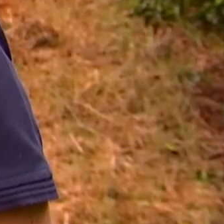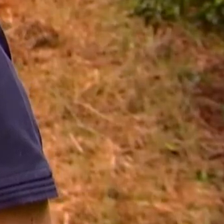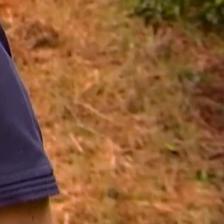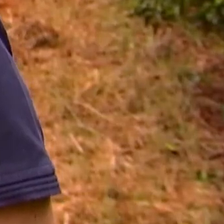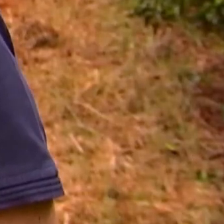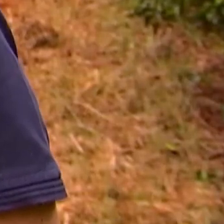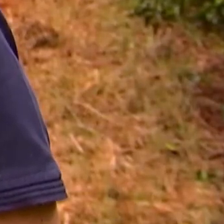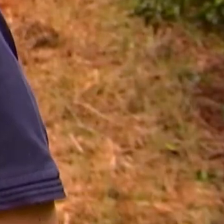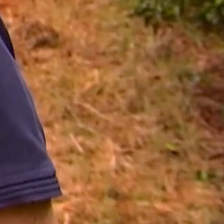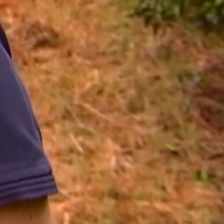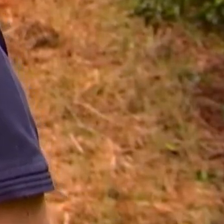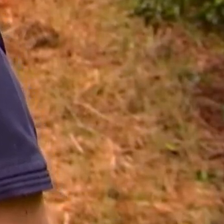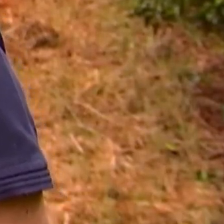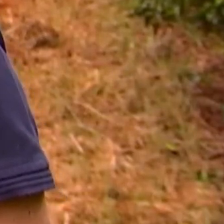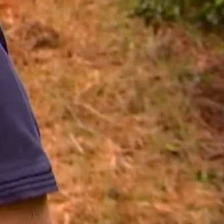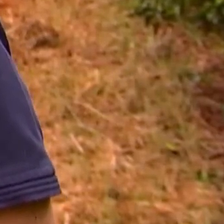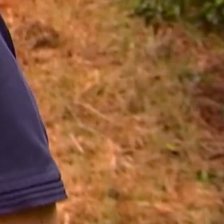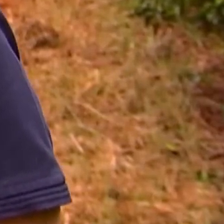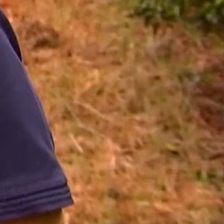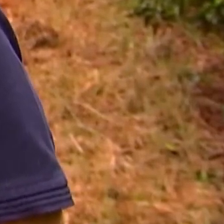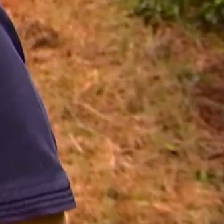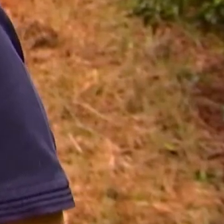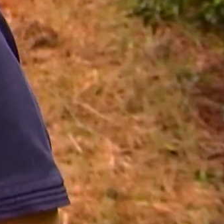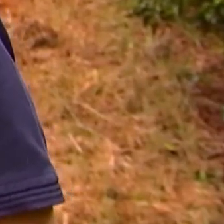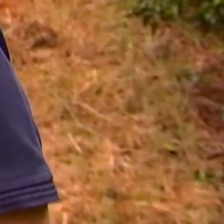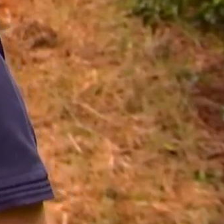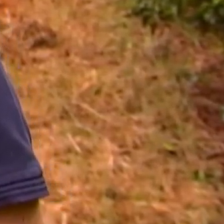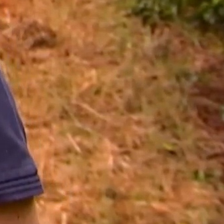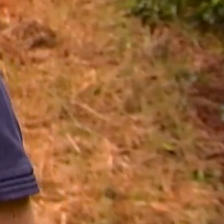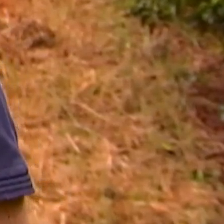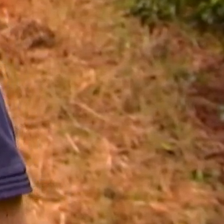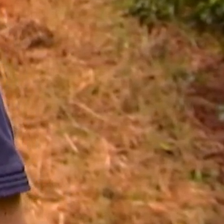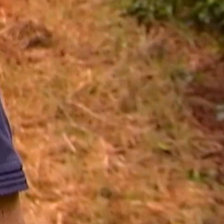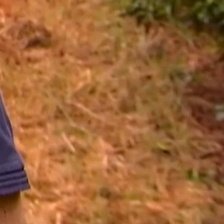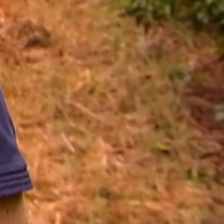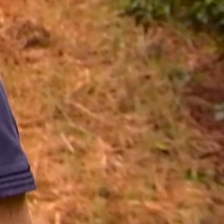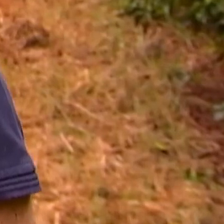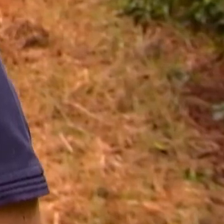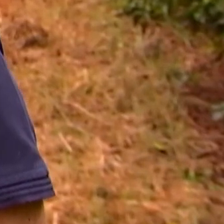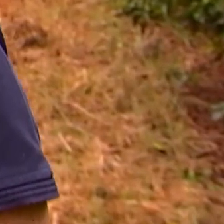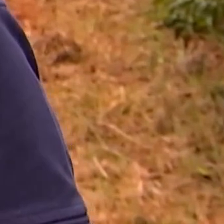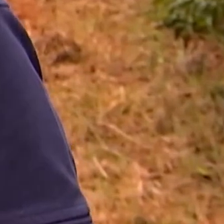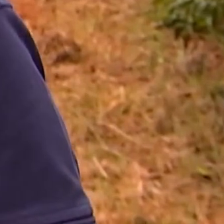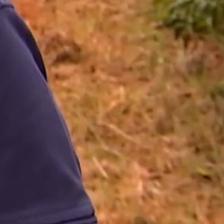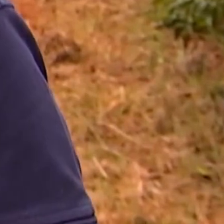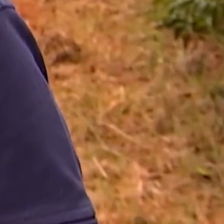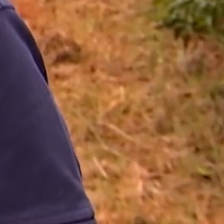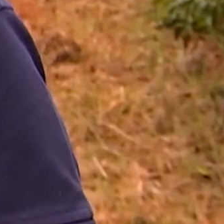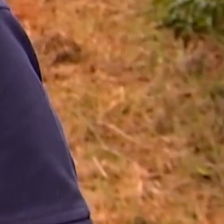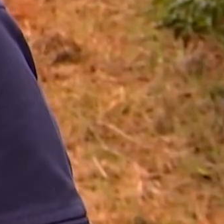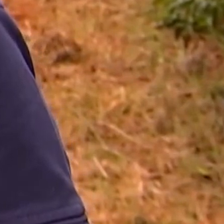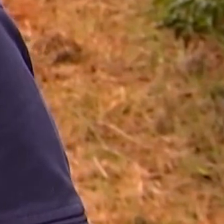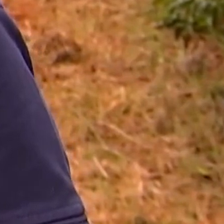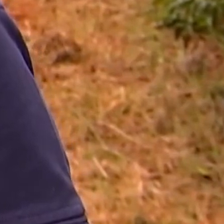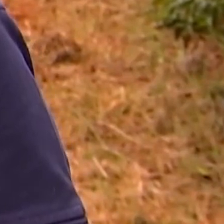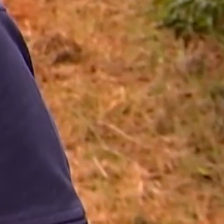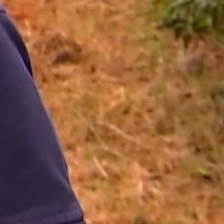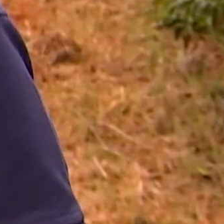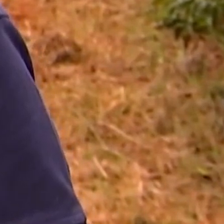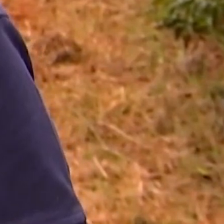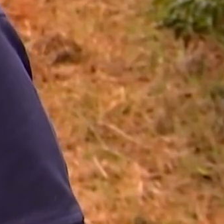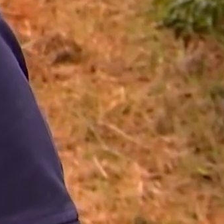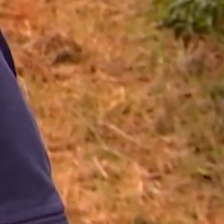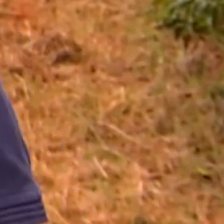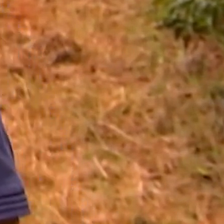descafeinado naturalmente, que a planta já sai do campo sem a cafeína, não precisa mandar para a indústria para remover a cafeína do grão. Então a gente sempre visa